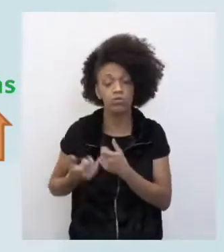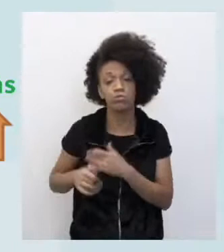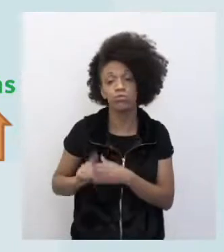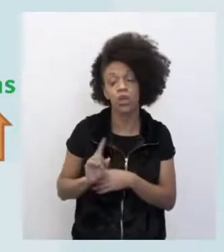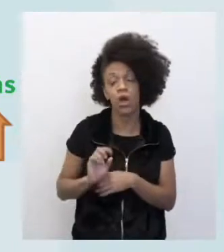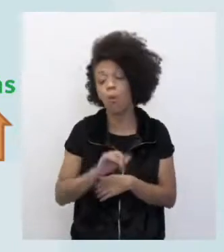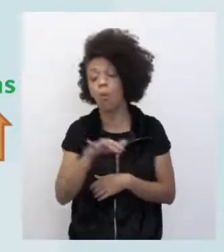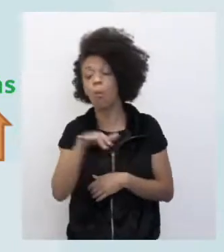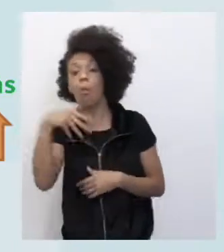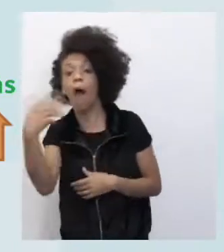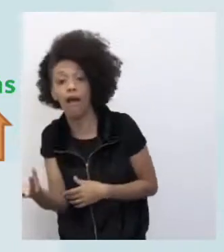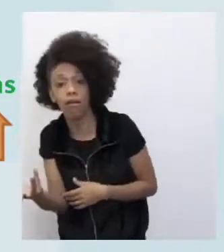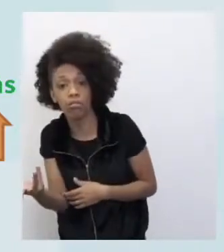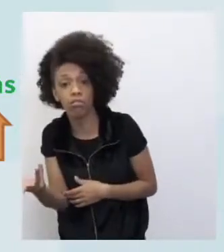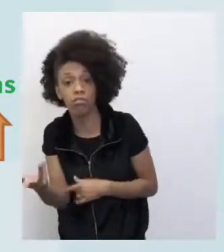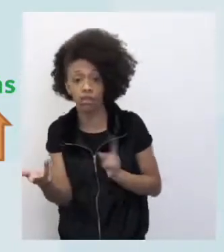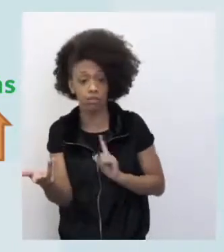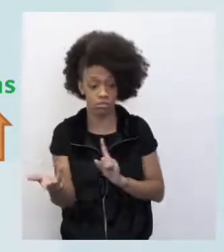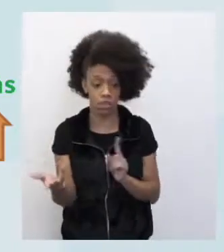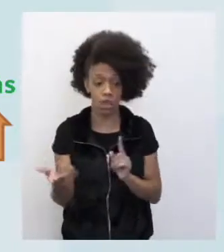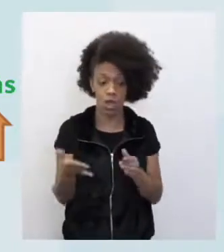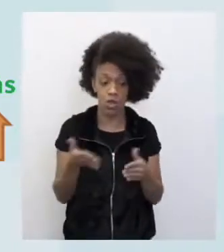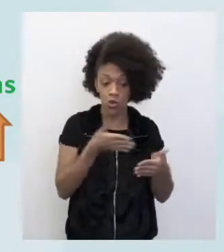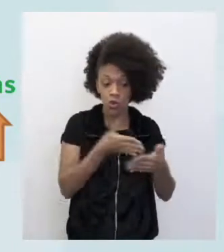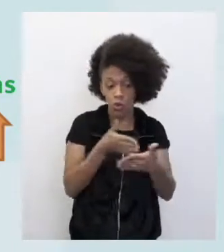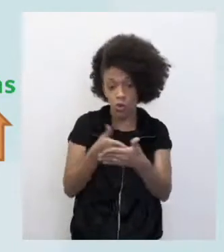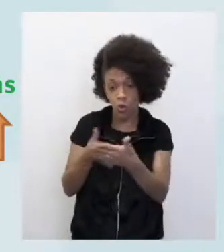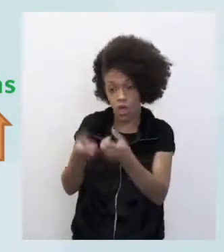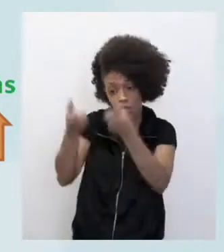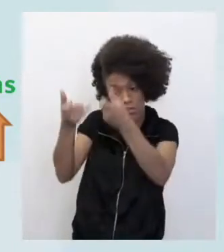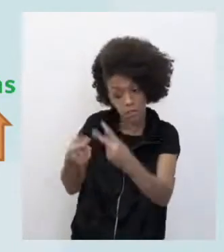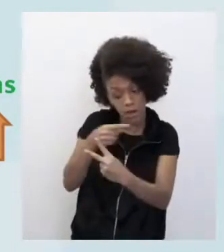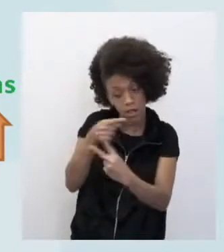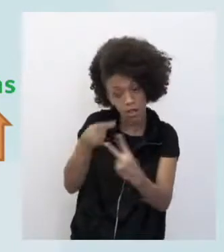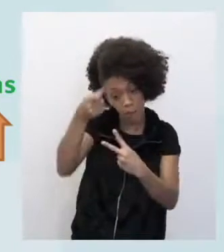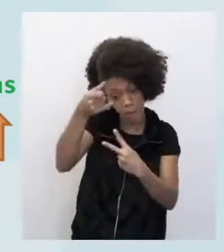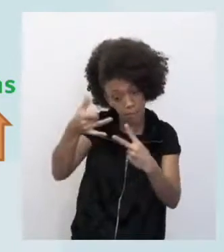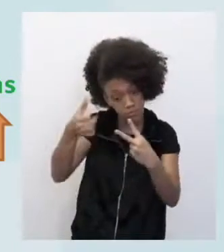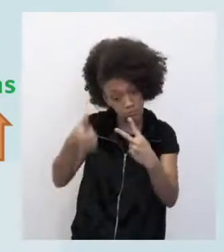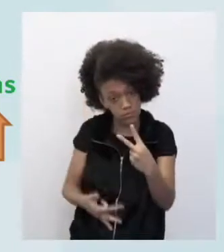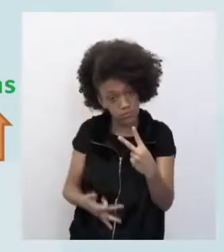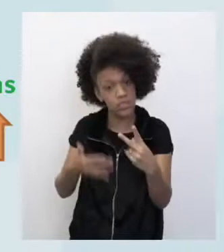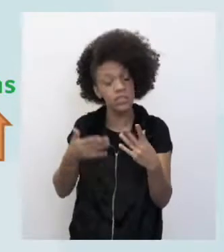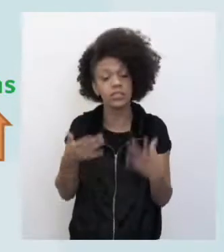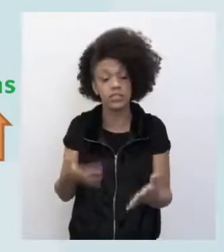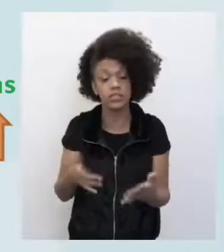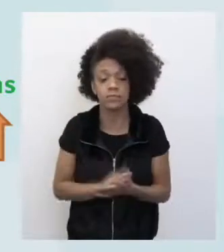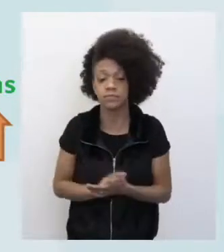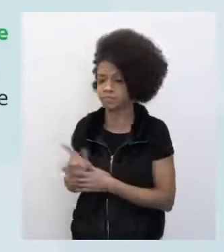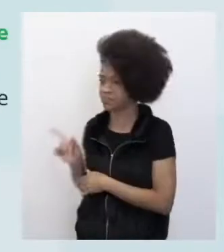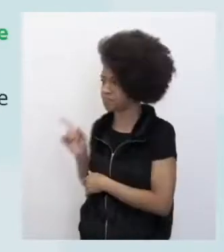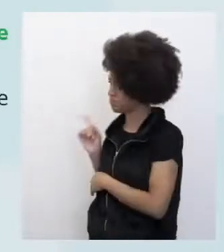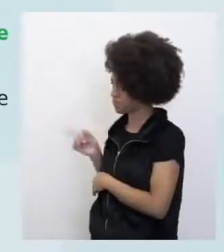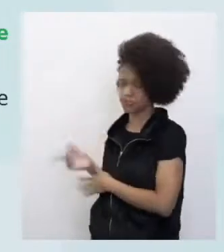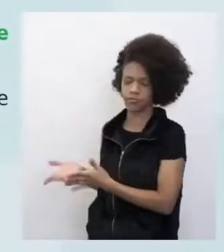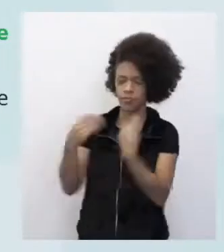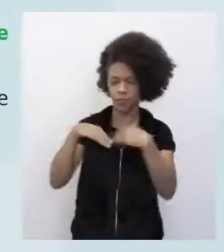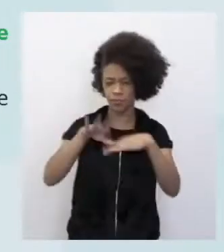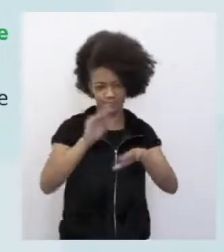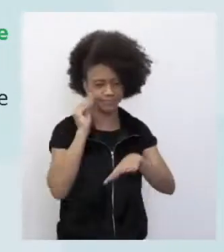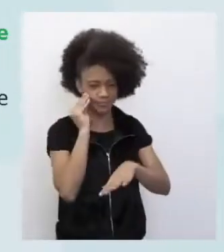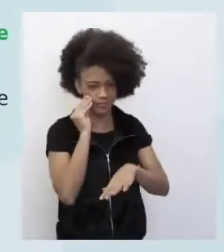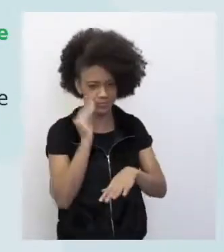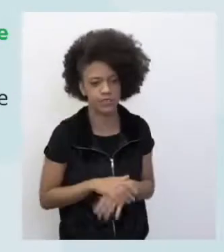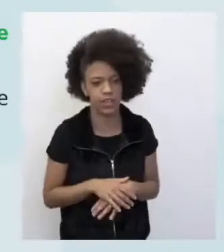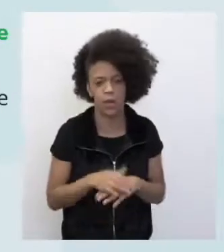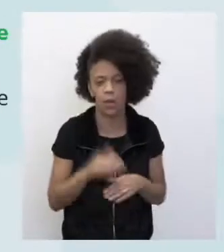quais são eles, eu só estou delimitando estes dois acessórios. Ali em cima eu expliquei. Bora lá, vamos tentar fazer